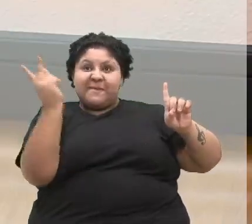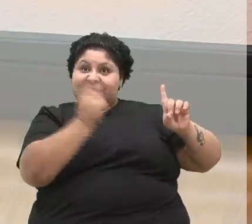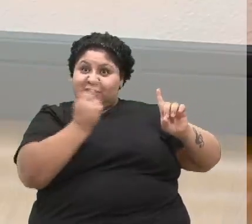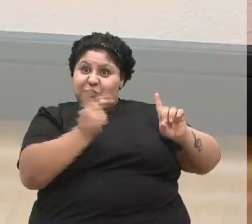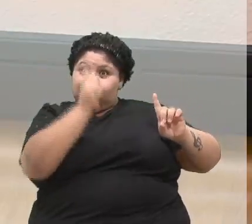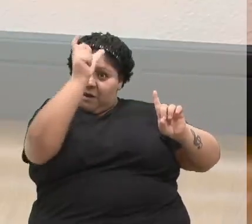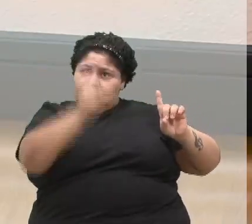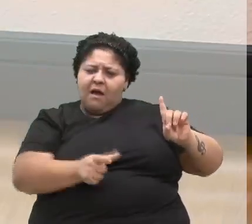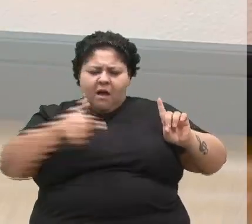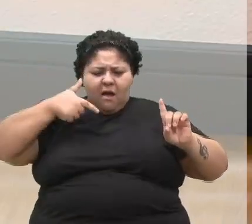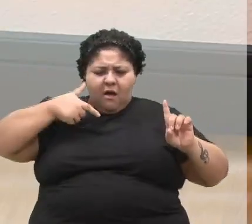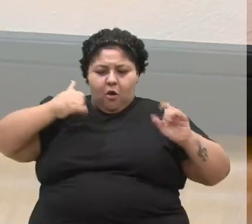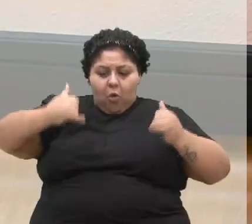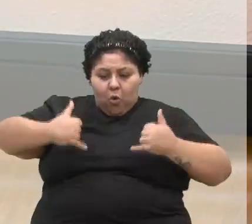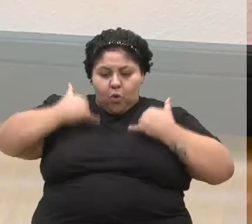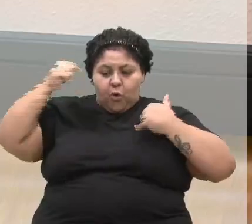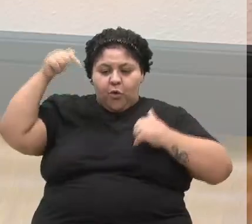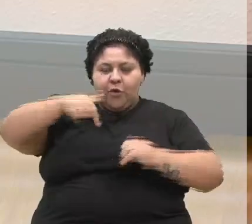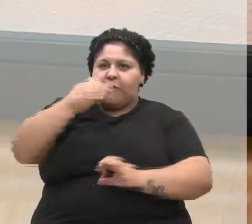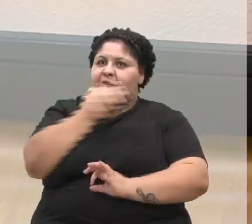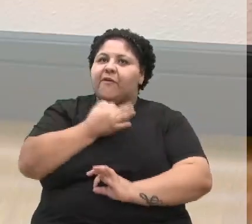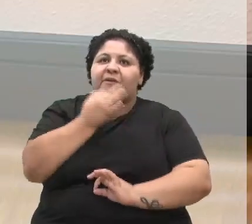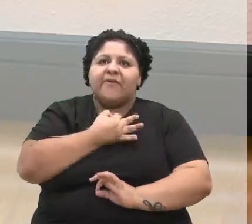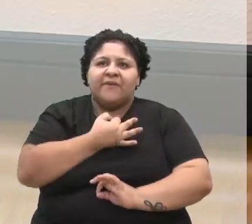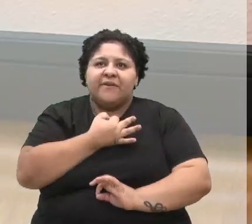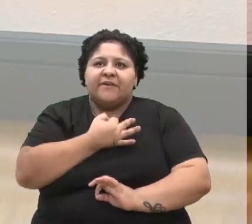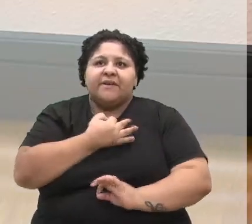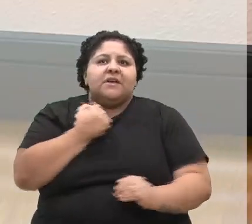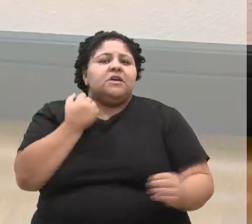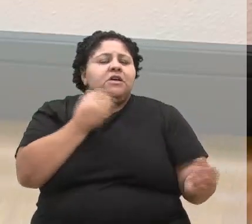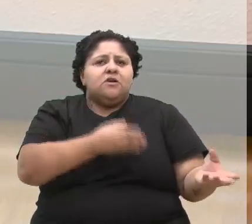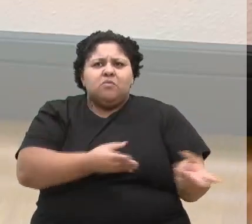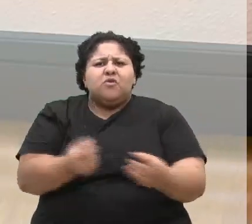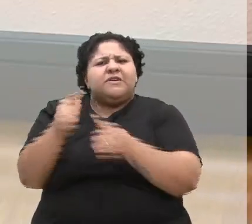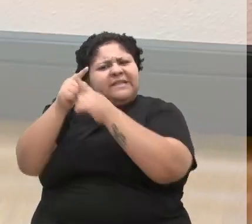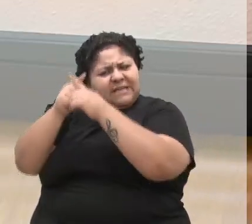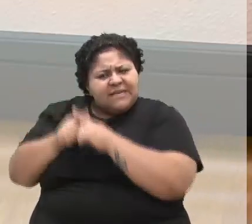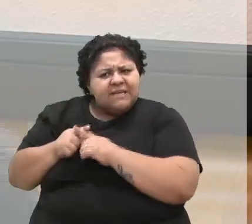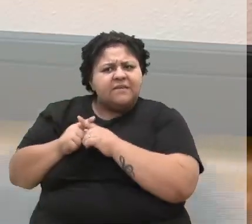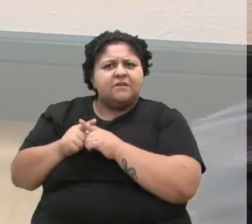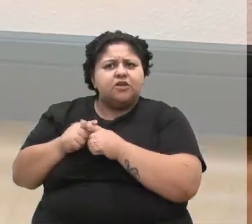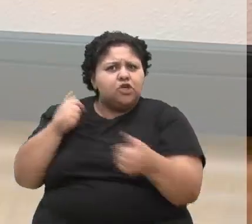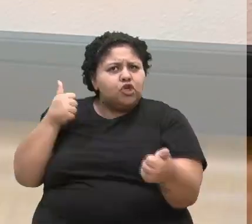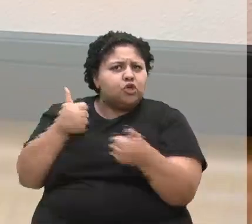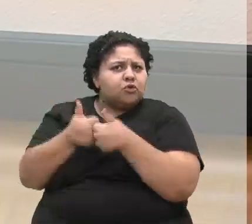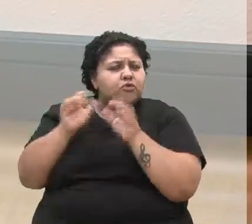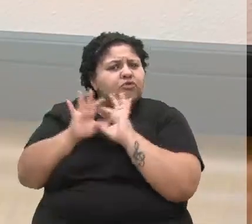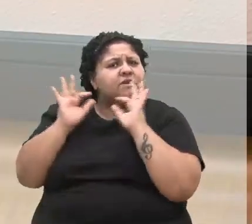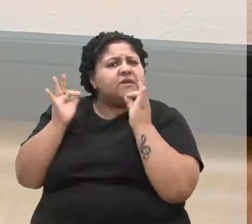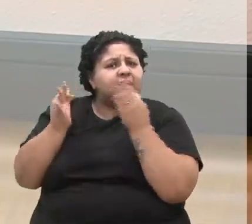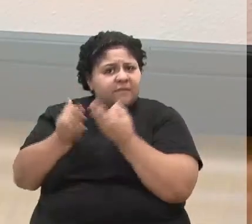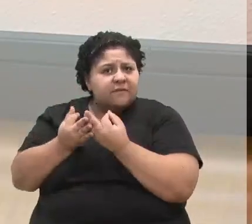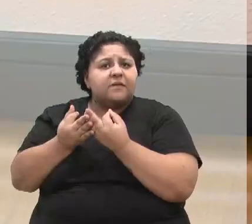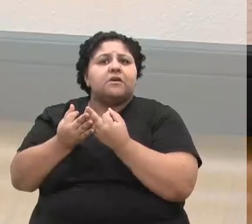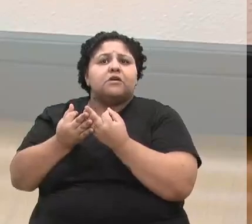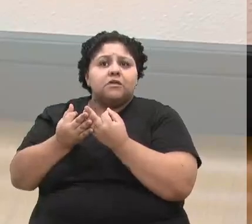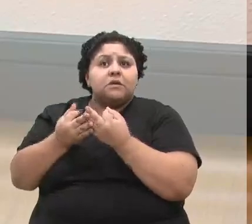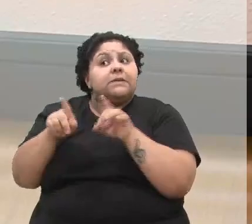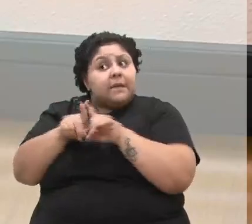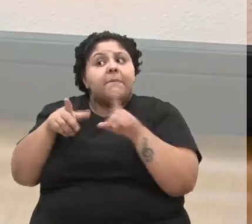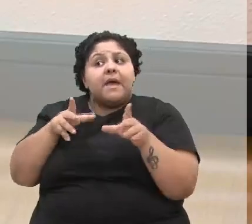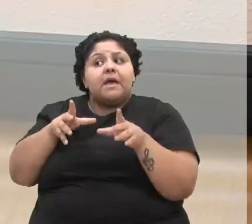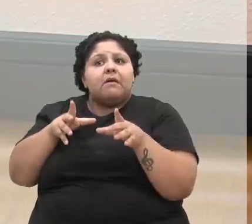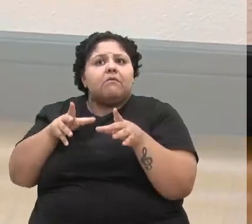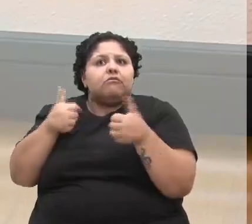e o orgulho de Caxias do Sul. Vocês deixam, muitas vezes, eu tenho certeza de estar junto com a família, levo a família junto, mas